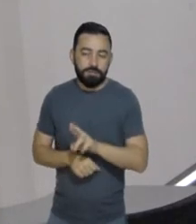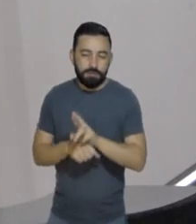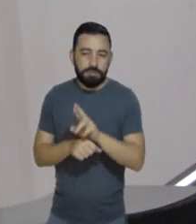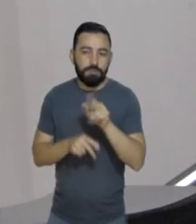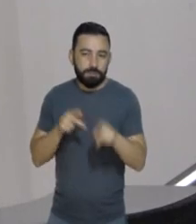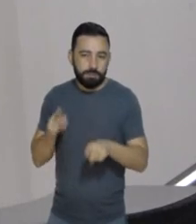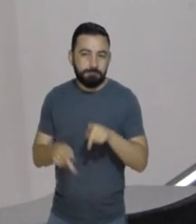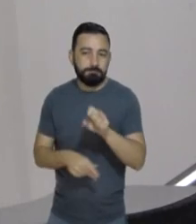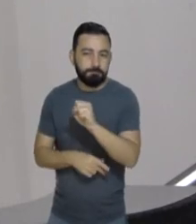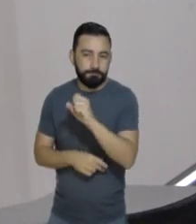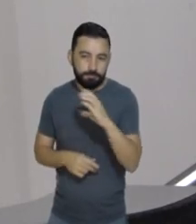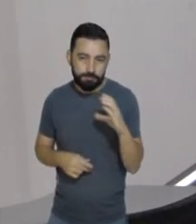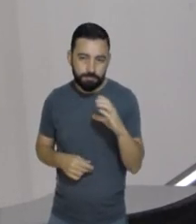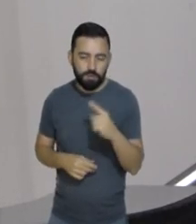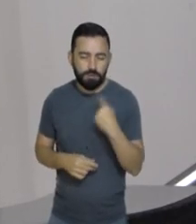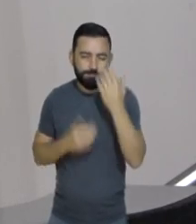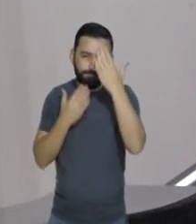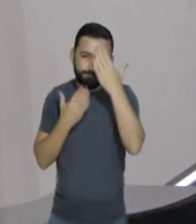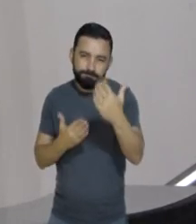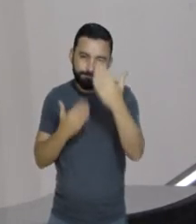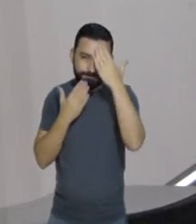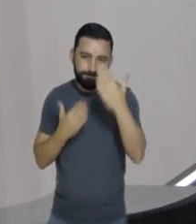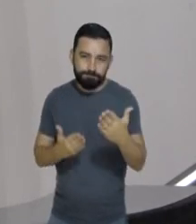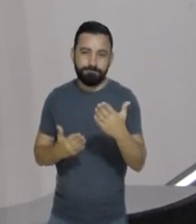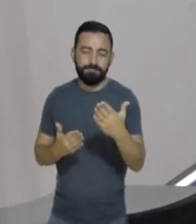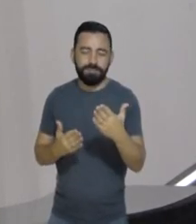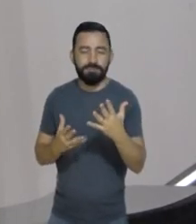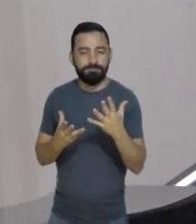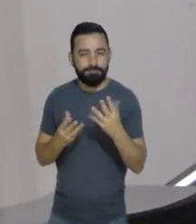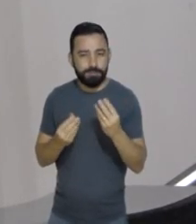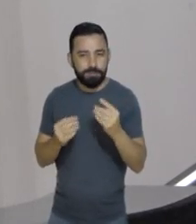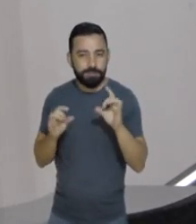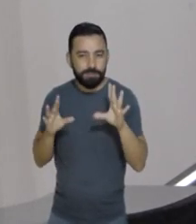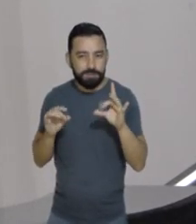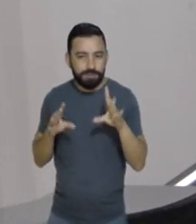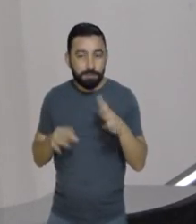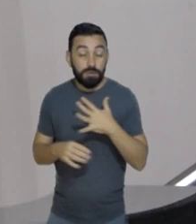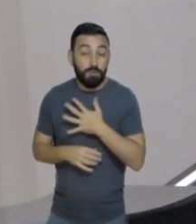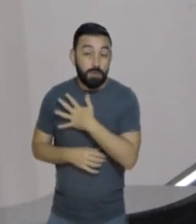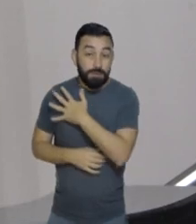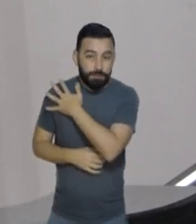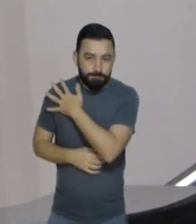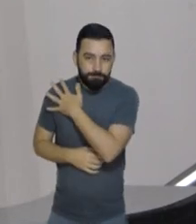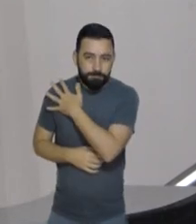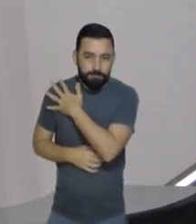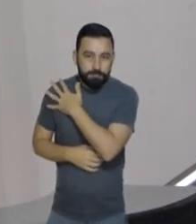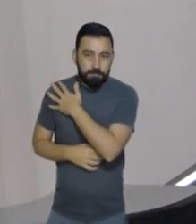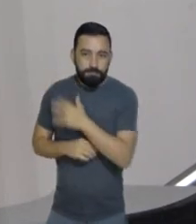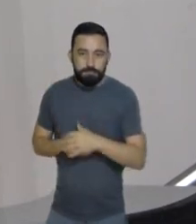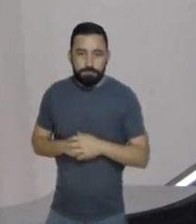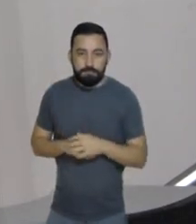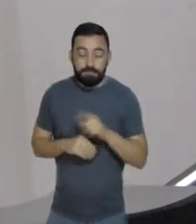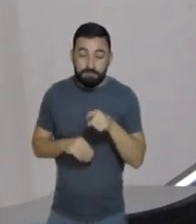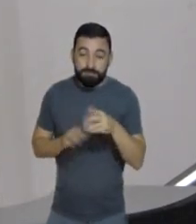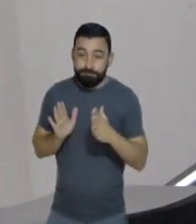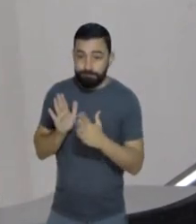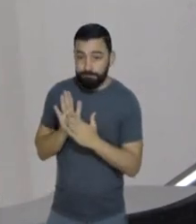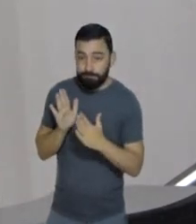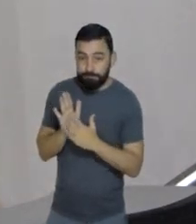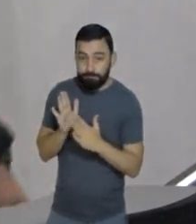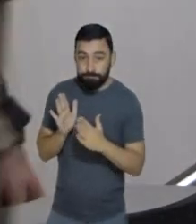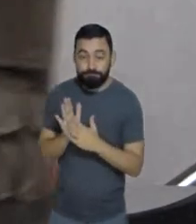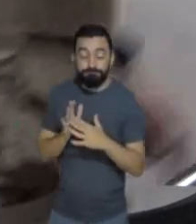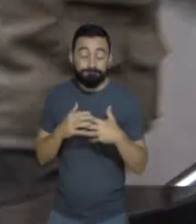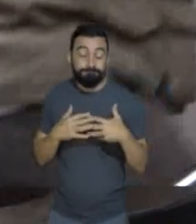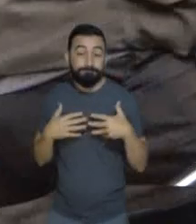catarinenses. Nossos agradecimentos, muito especial ao deputado Napoleão Bernardes, proponente desta